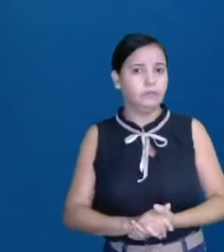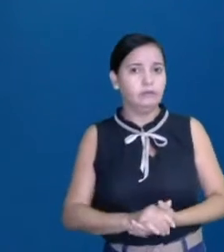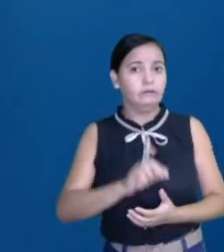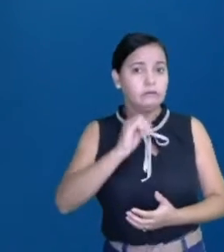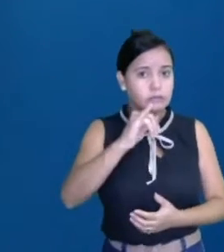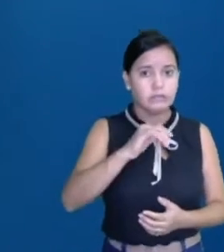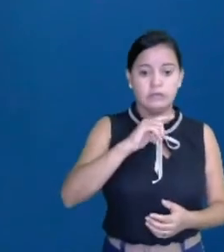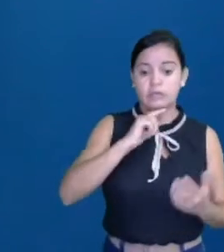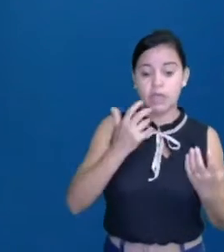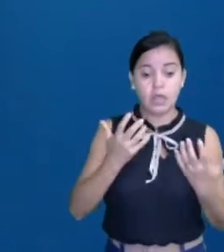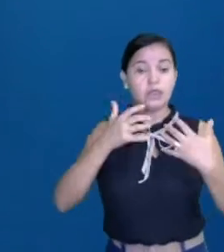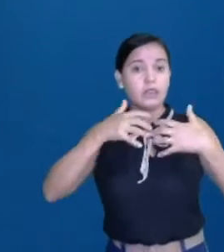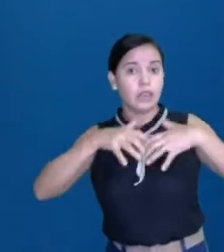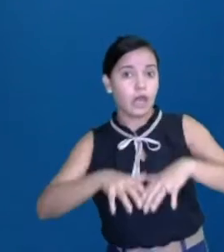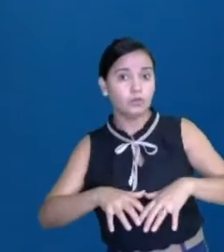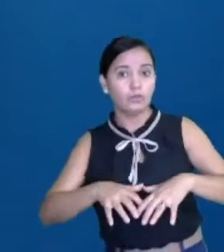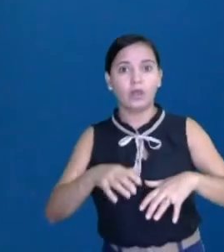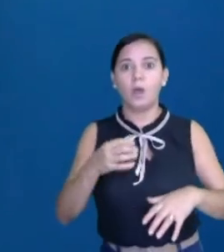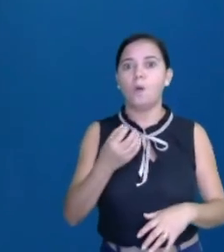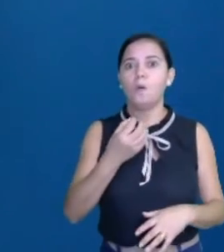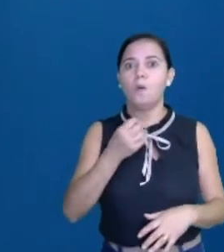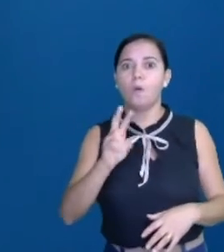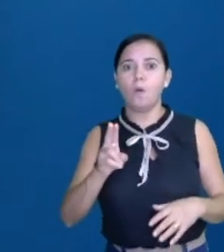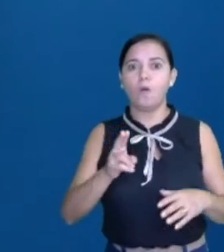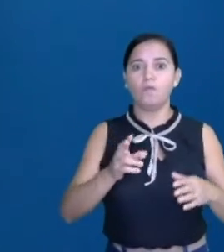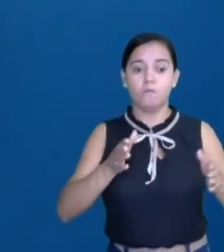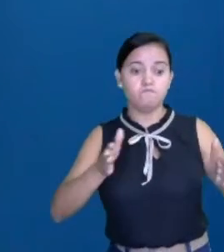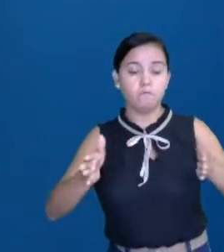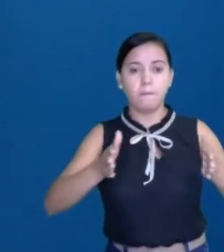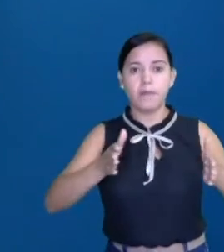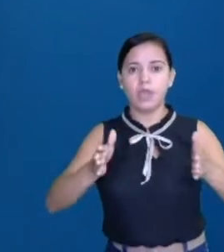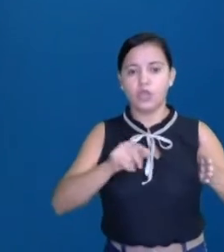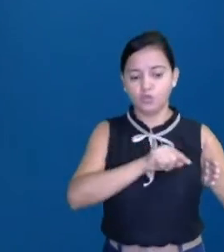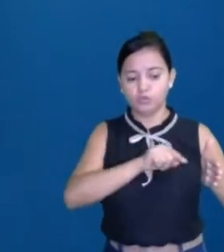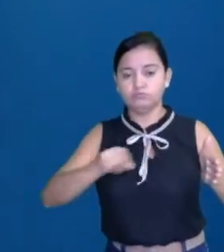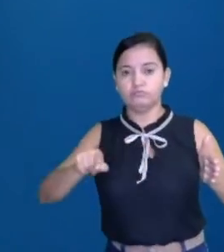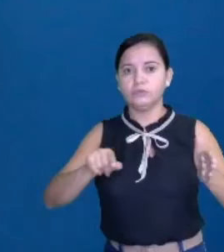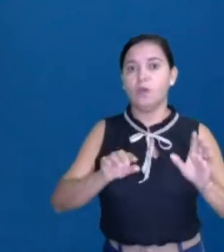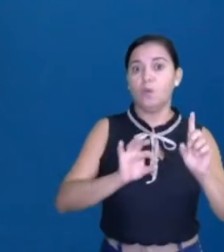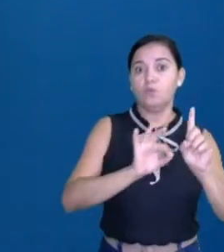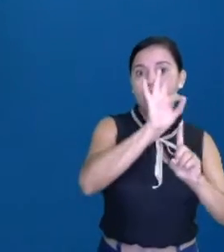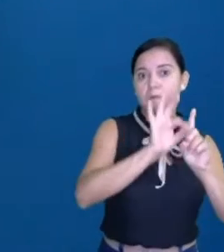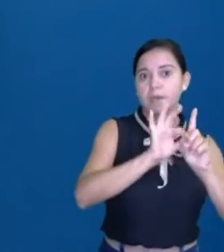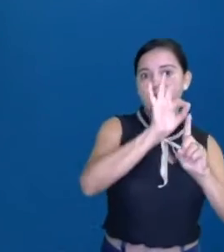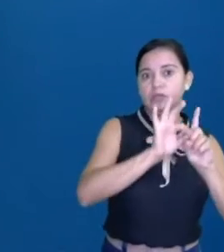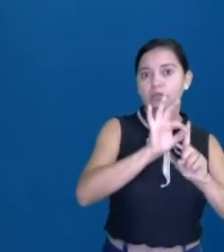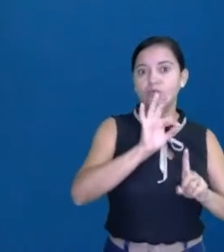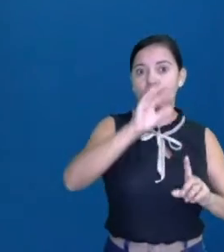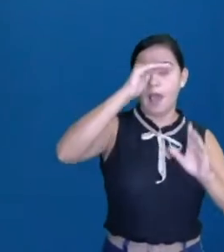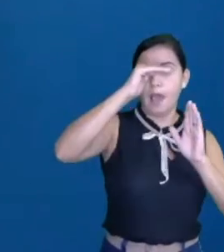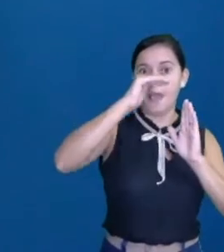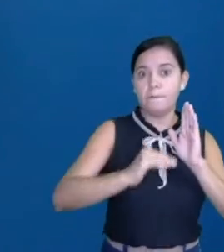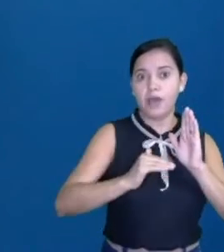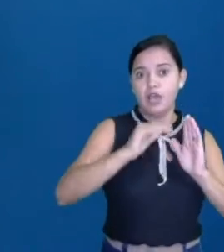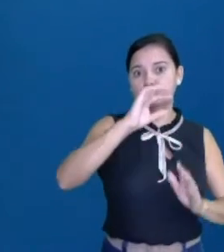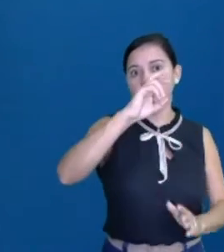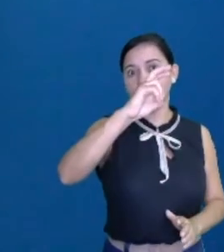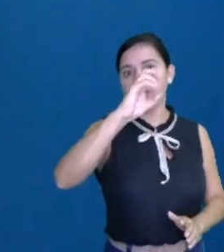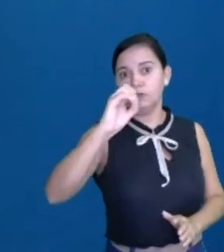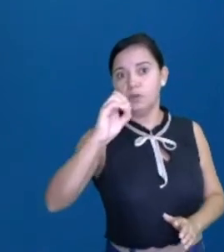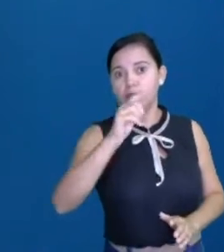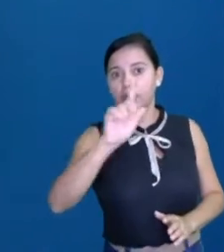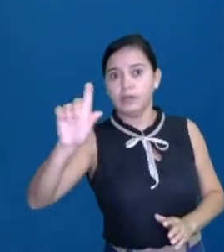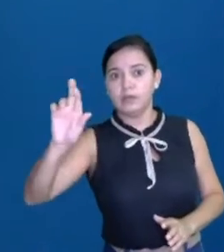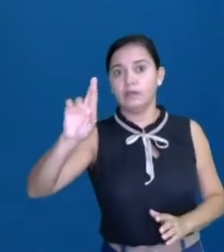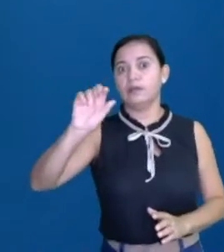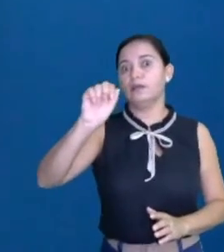natural, a gente teria um período de glaciação, ou seja, a gente teria temperaturas abaixo de 50 graus Celsius. Hoje, por causa